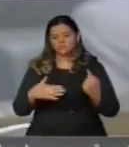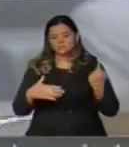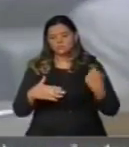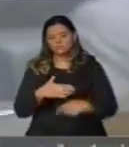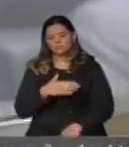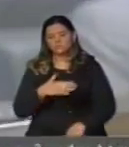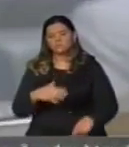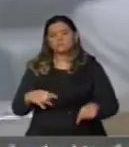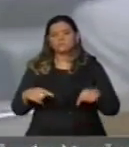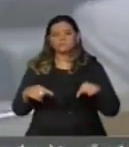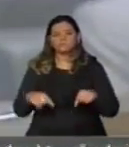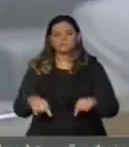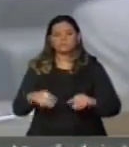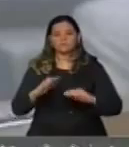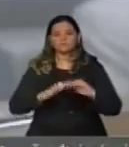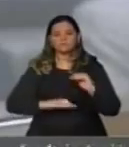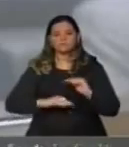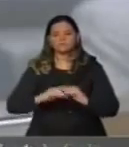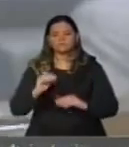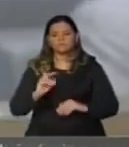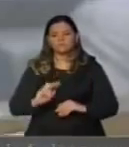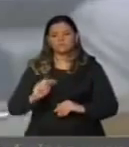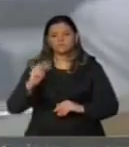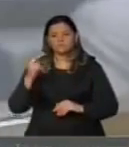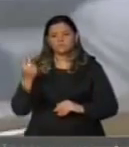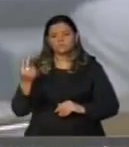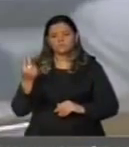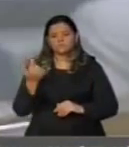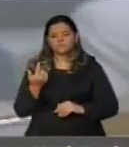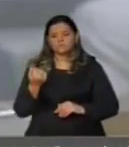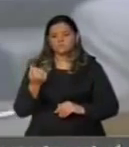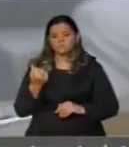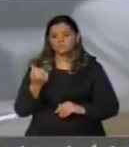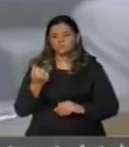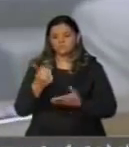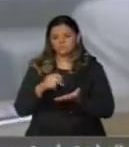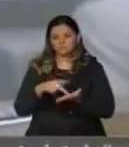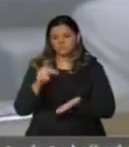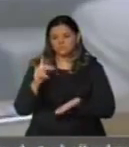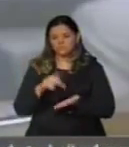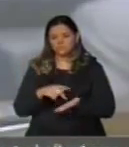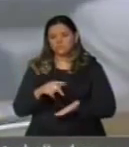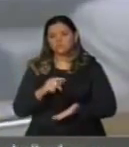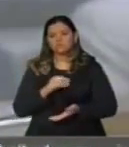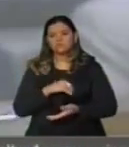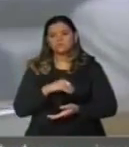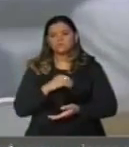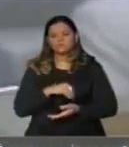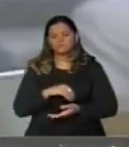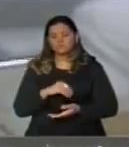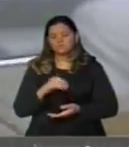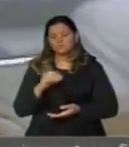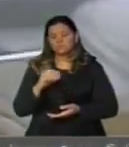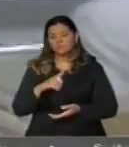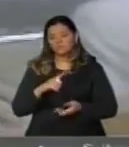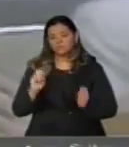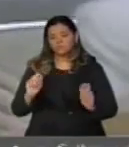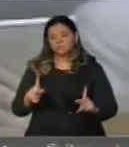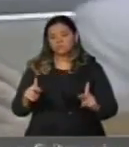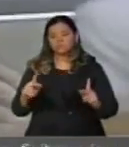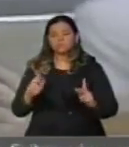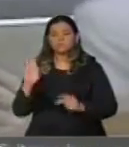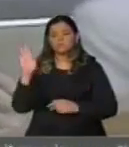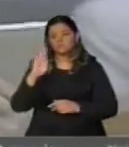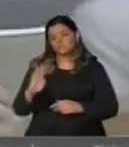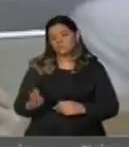a questão do aumento do ganho real dos aposentados brasileiros. Nos últimos 20